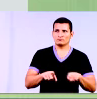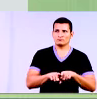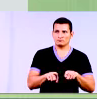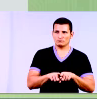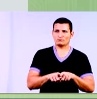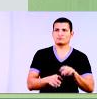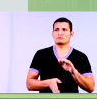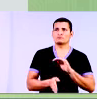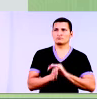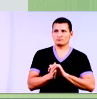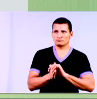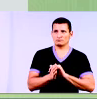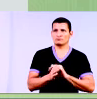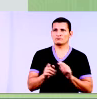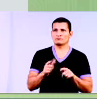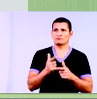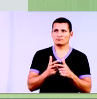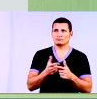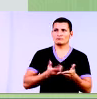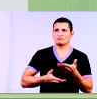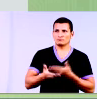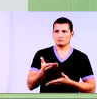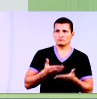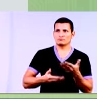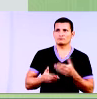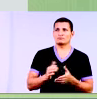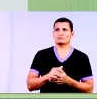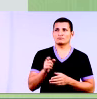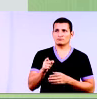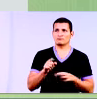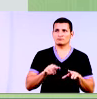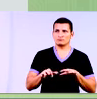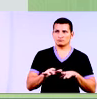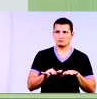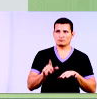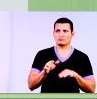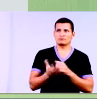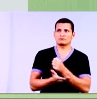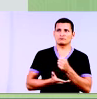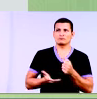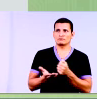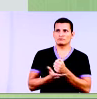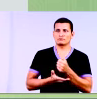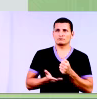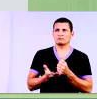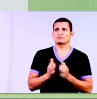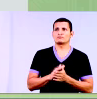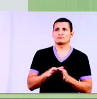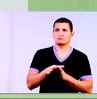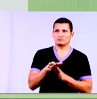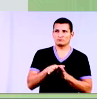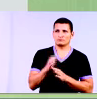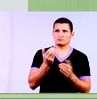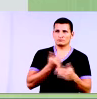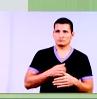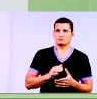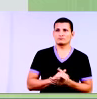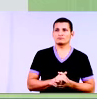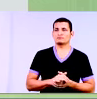de entrada, porque eu estou interagindo enquanto estou jogando. Aqui o teclado, que é muito básico, ok? Tem alguma dica para a prova aí? Ó, o